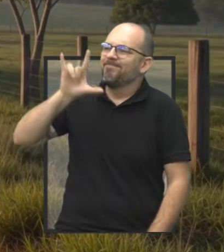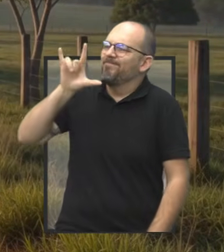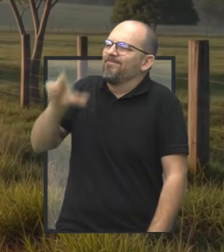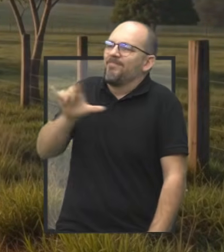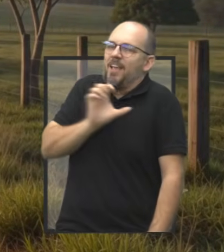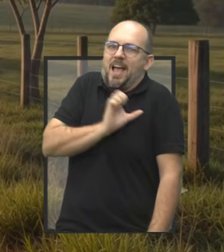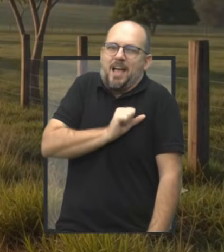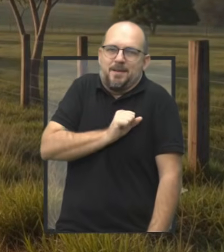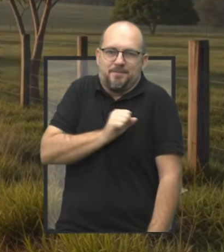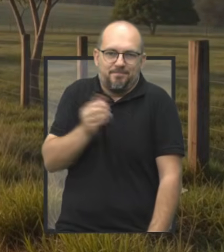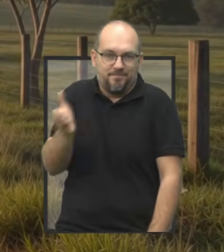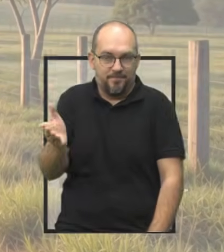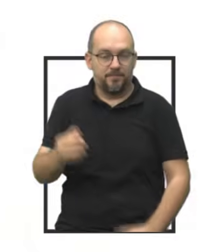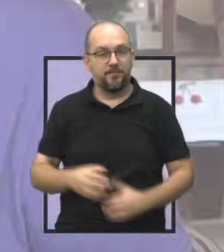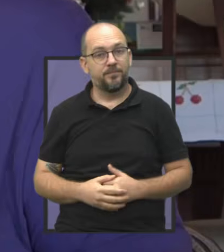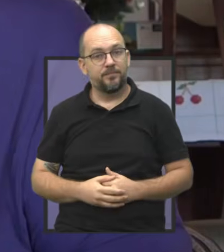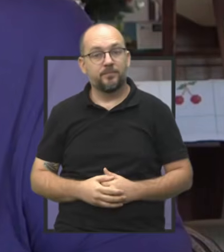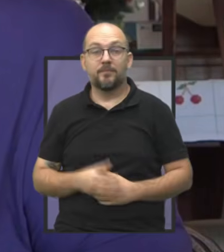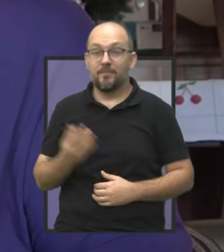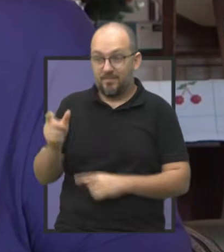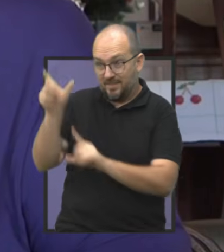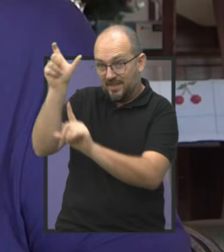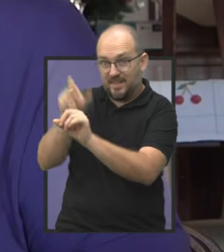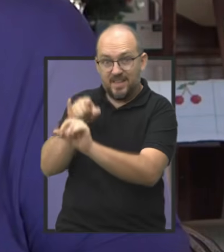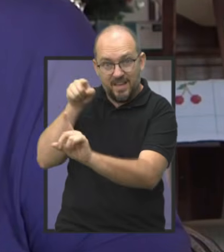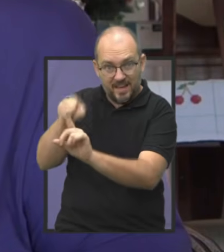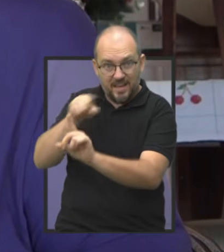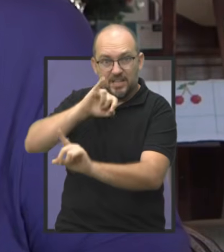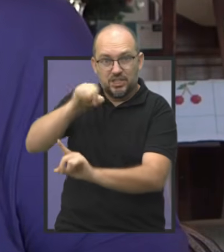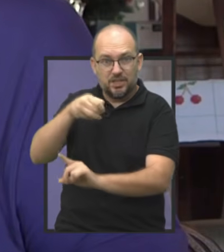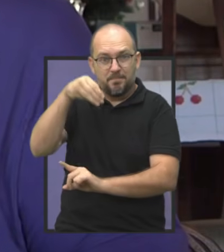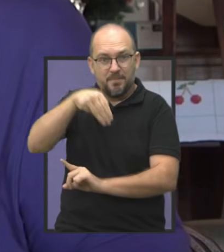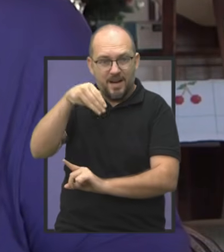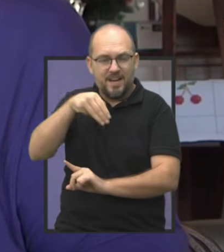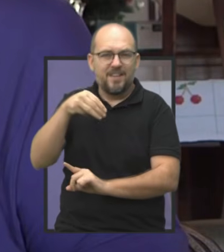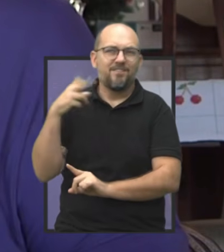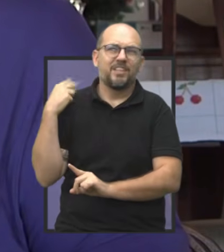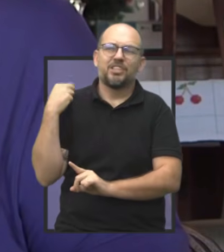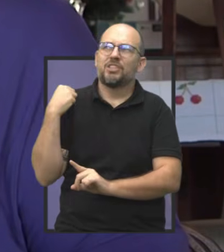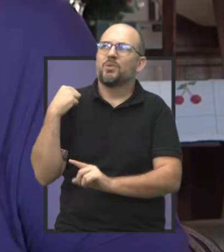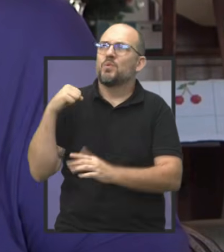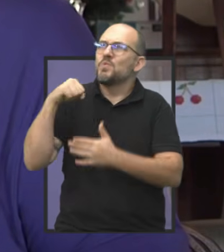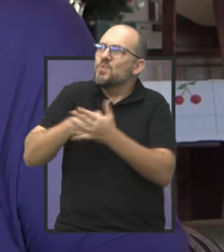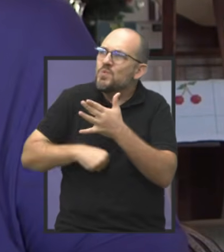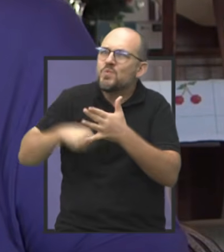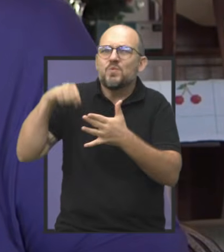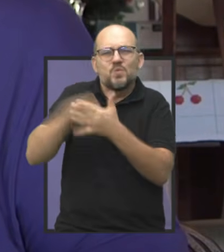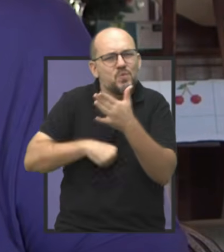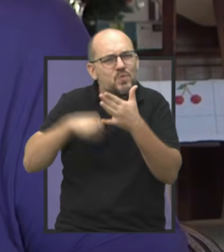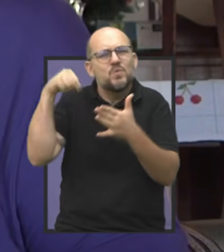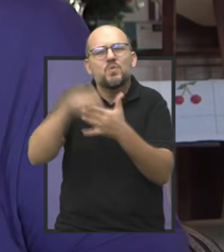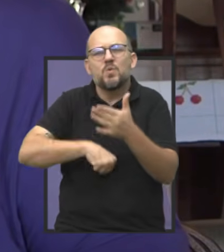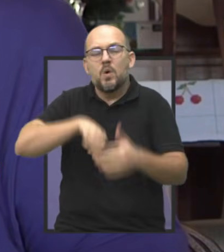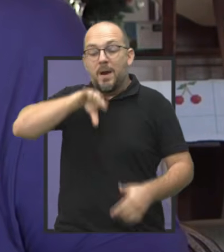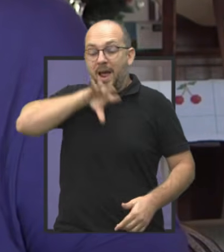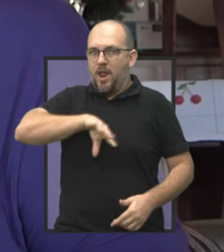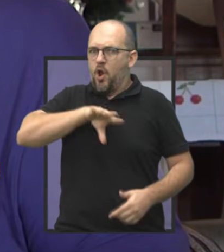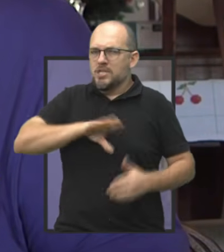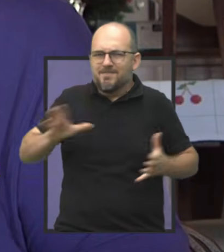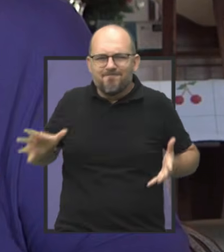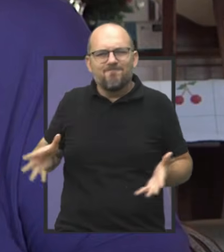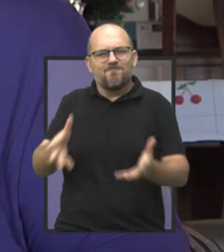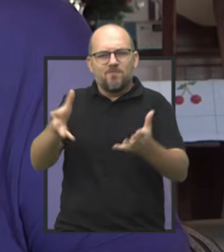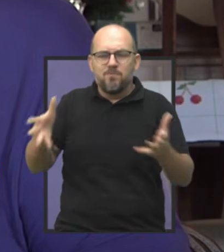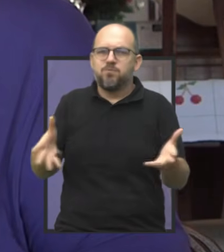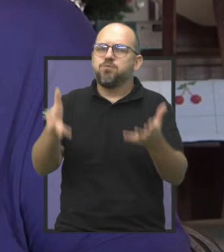Potunduva. Ele foi uma das pessoas que batalhou muito pela Airosa Galvão, pelo distrito